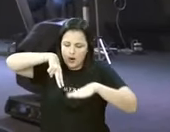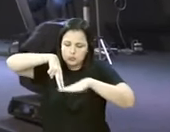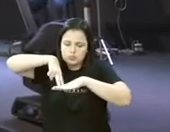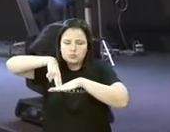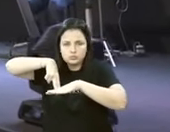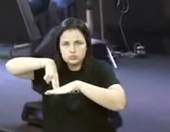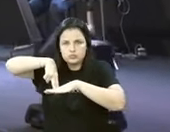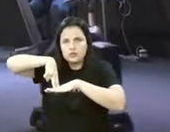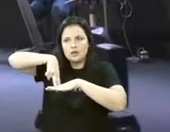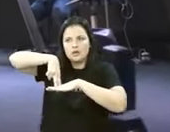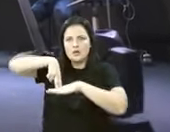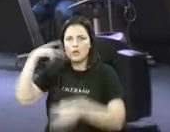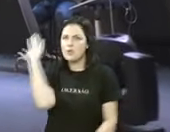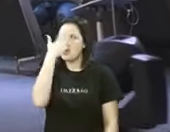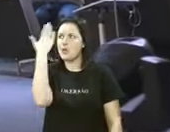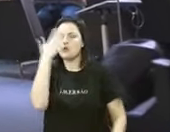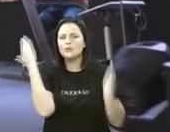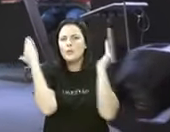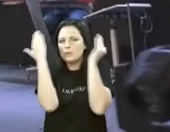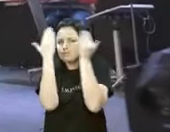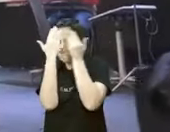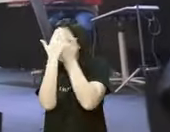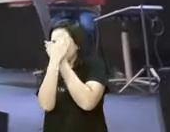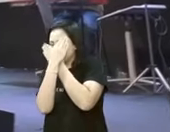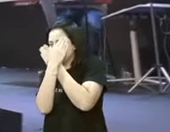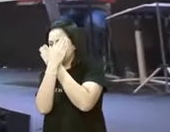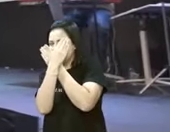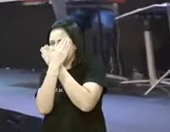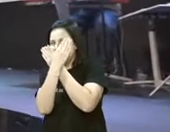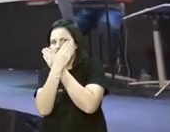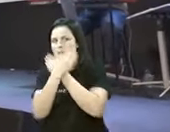eles estão dizendo: não sou eu que apareço, quem aparece é ele.